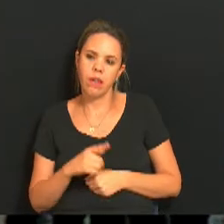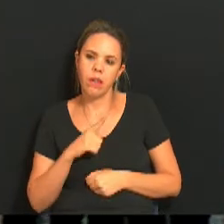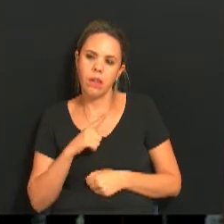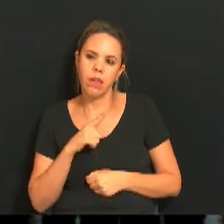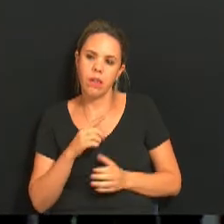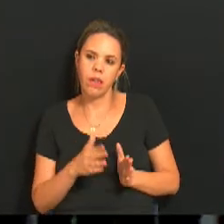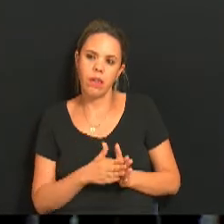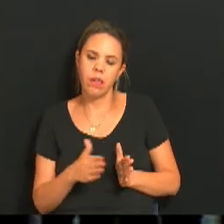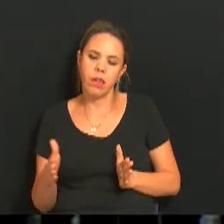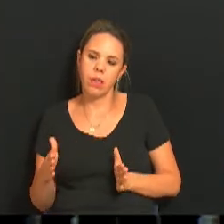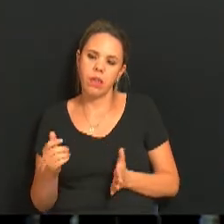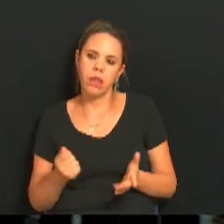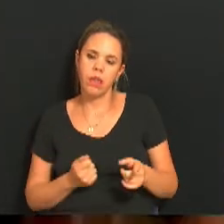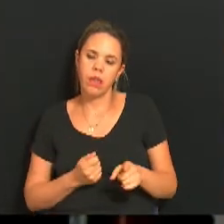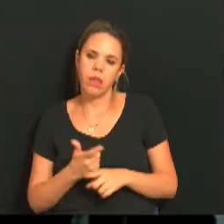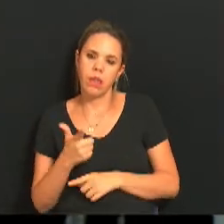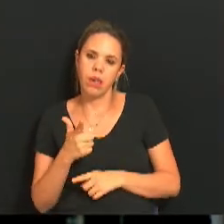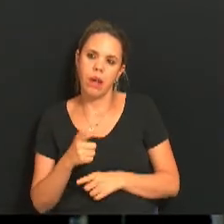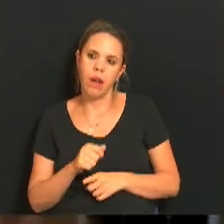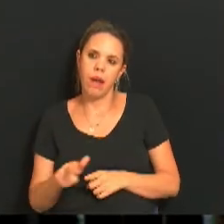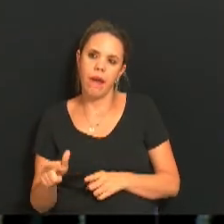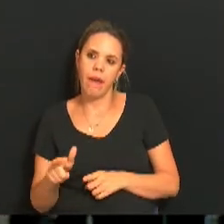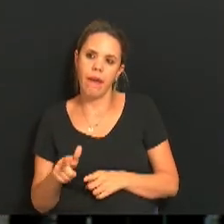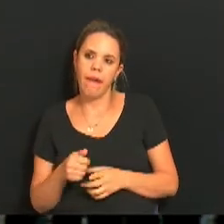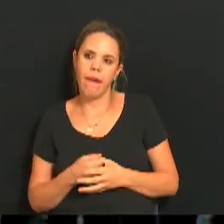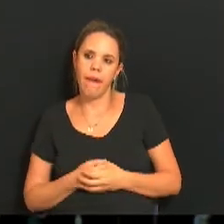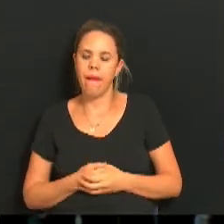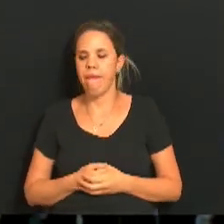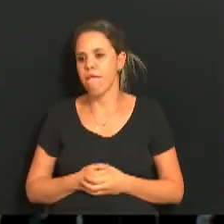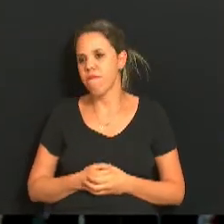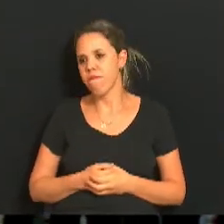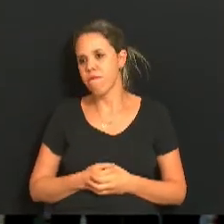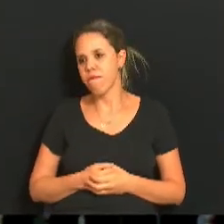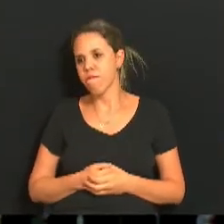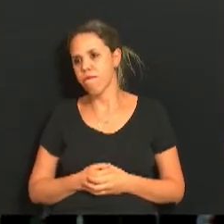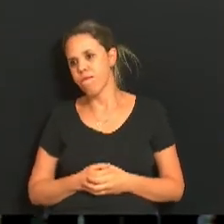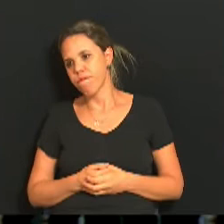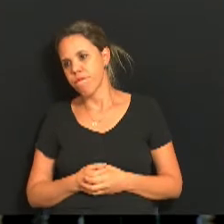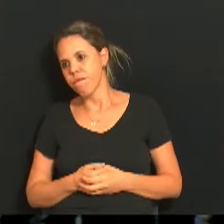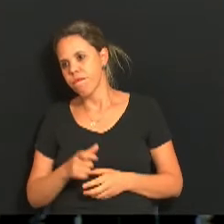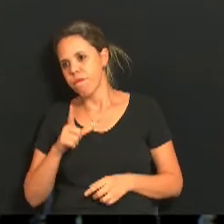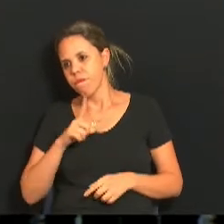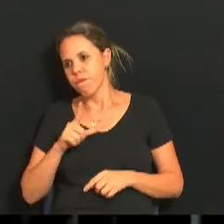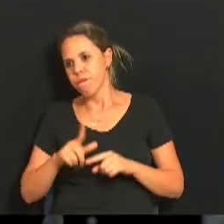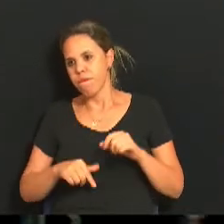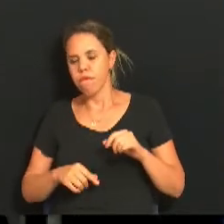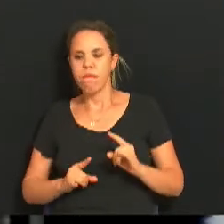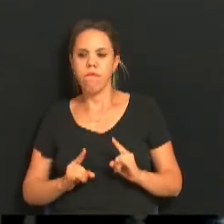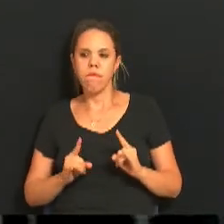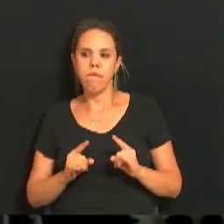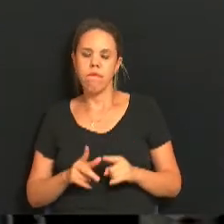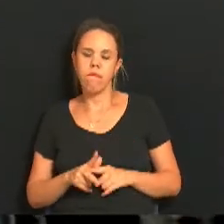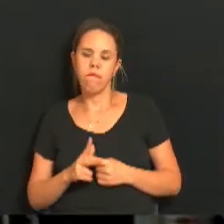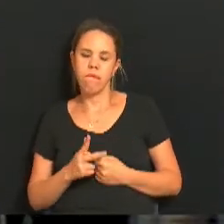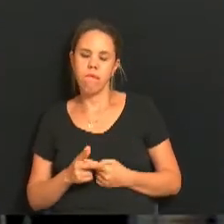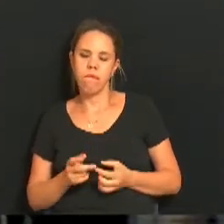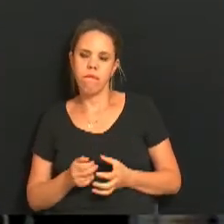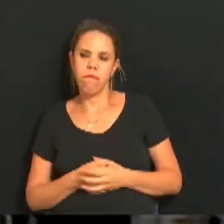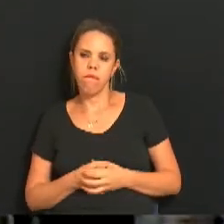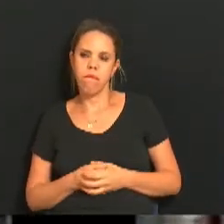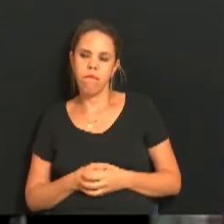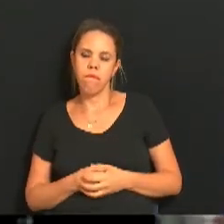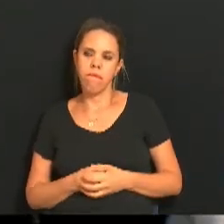período de carência para o pagamento de aluguel em contrapartida tendo aí esses bens restaurados uma outra forma